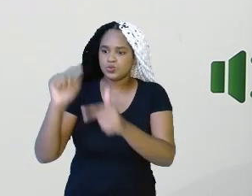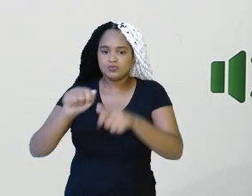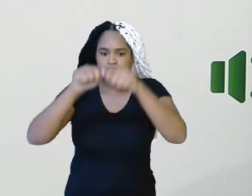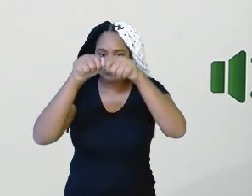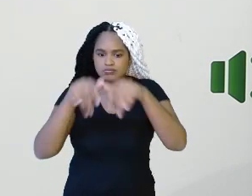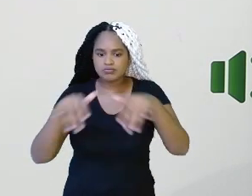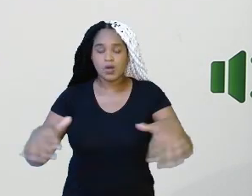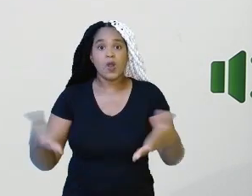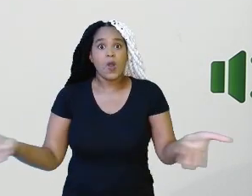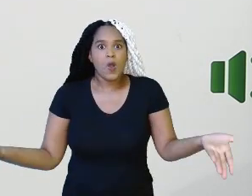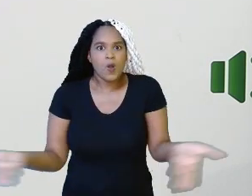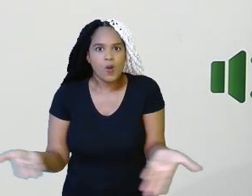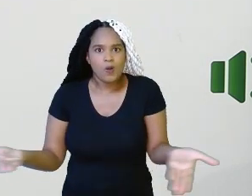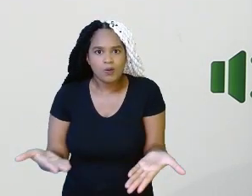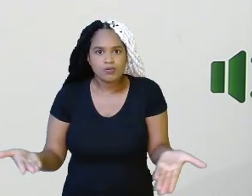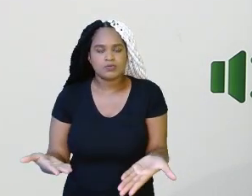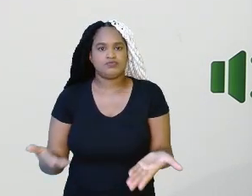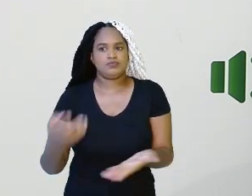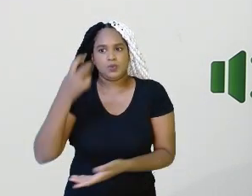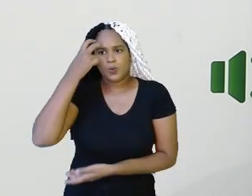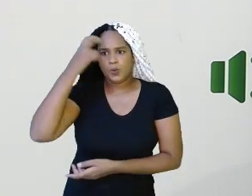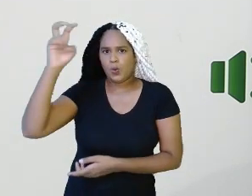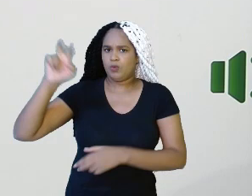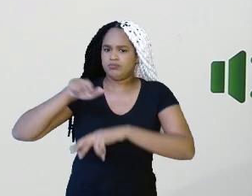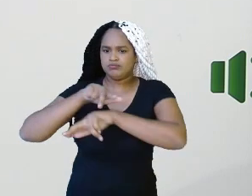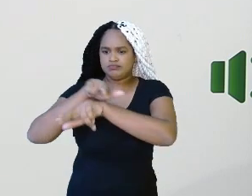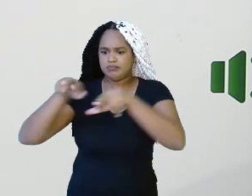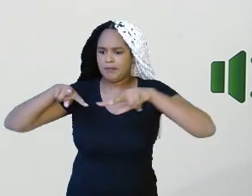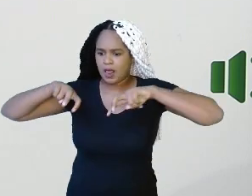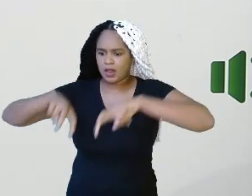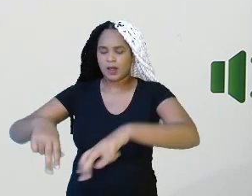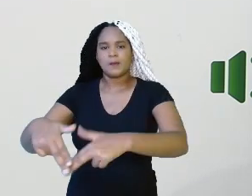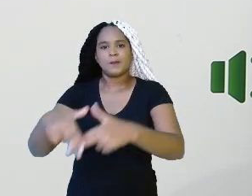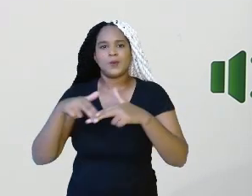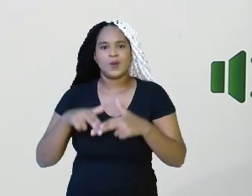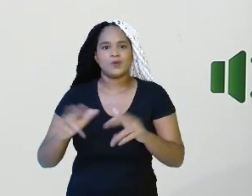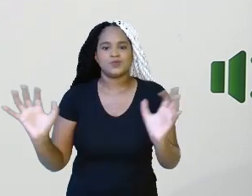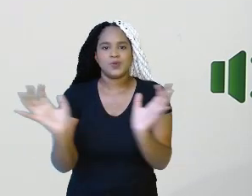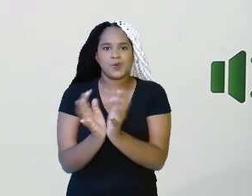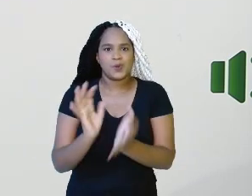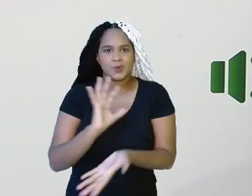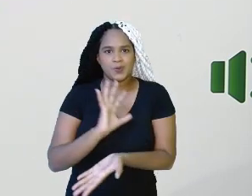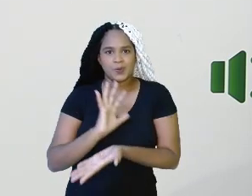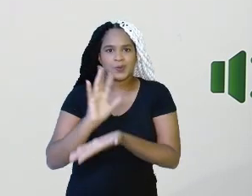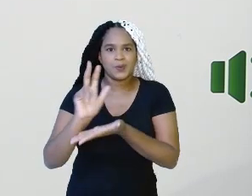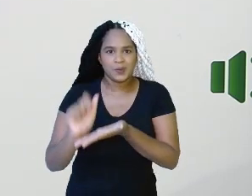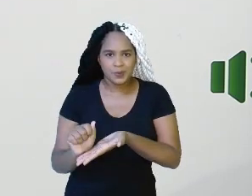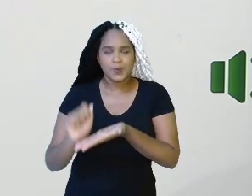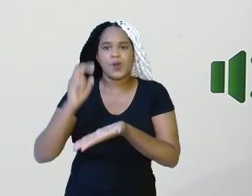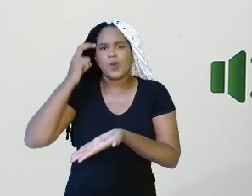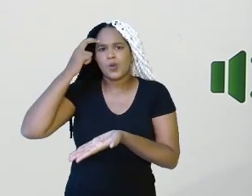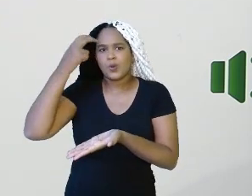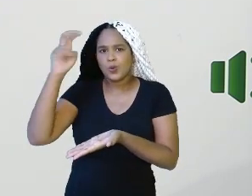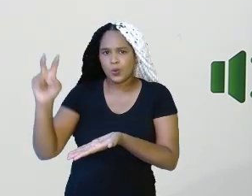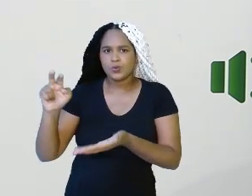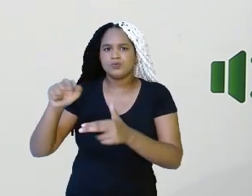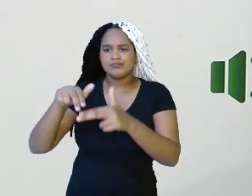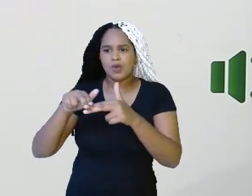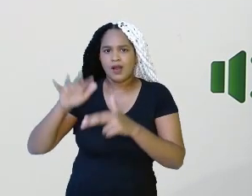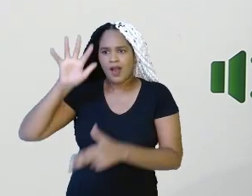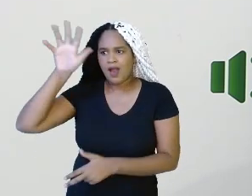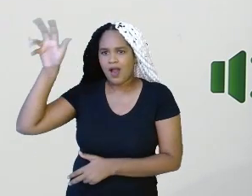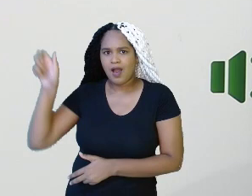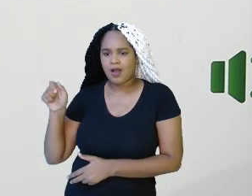hoje, nós devemos também às comunidades quilombolas, né? E toda a cultura que eles trouxeram, toda a